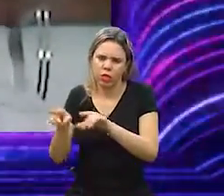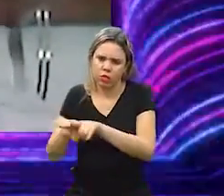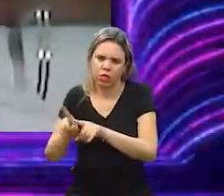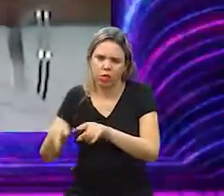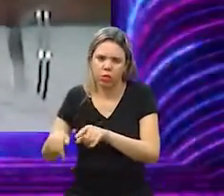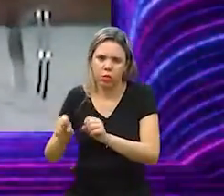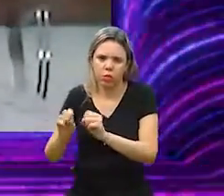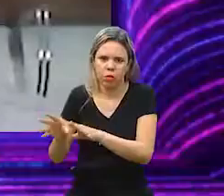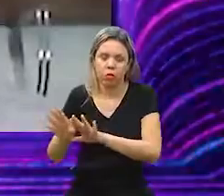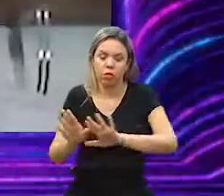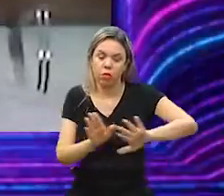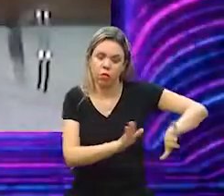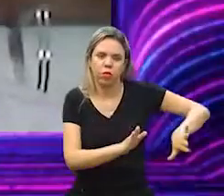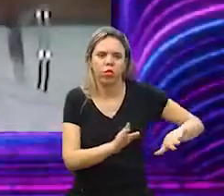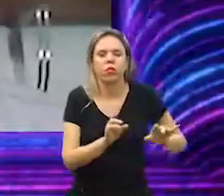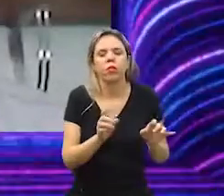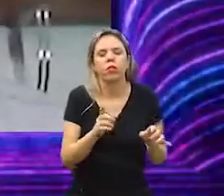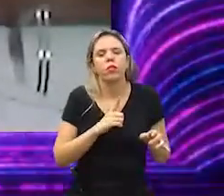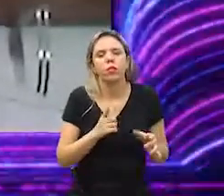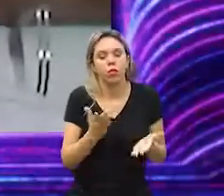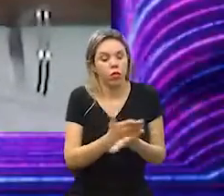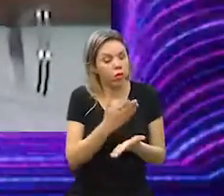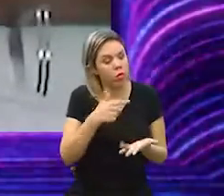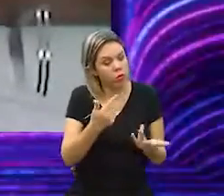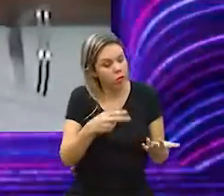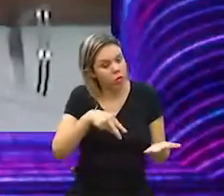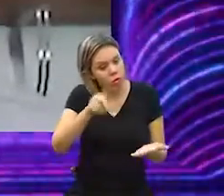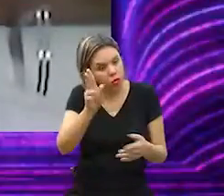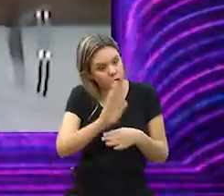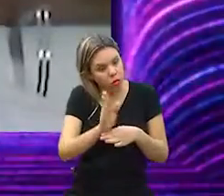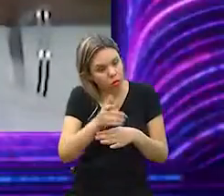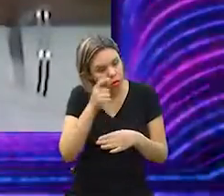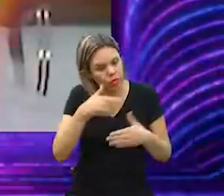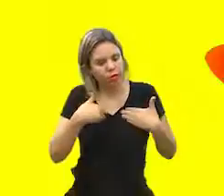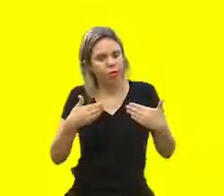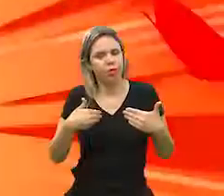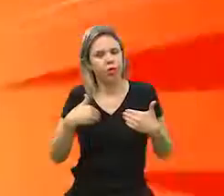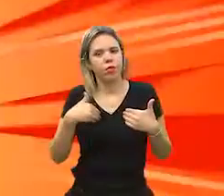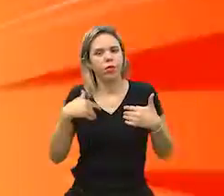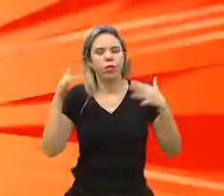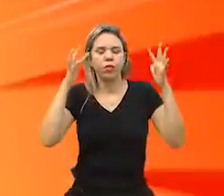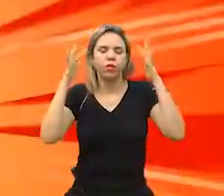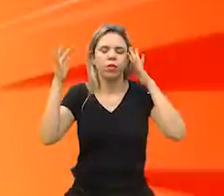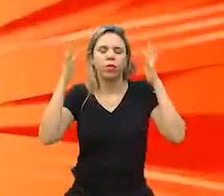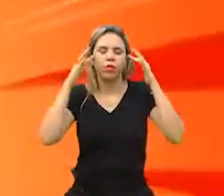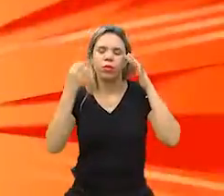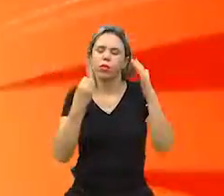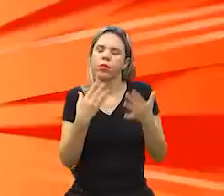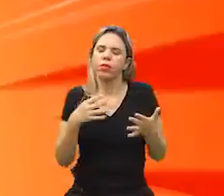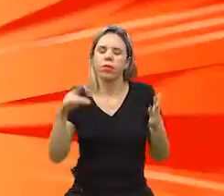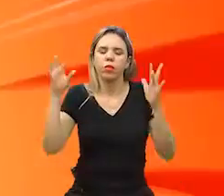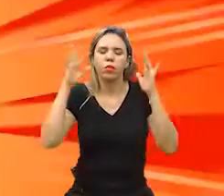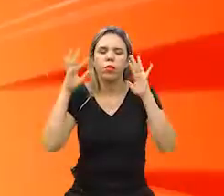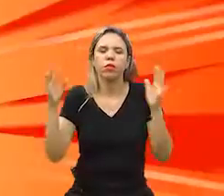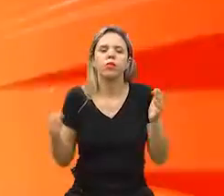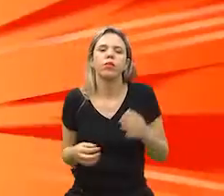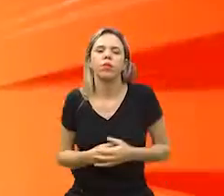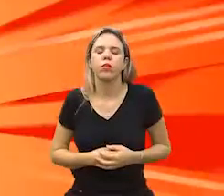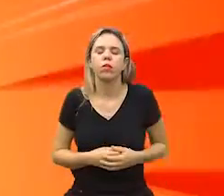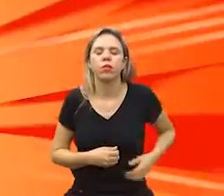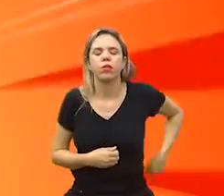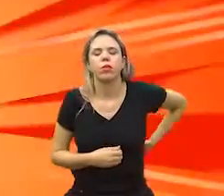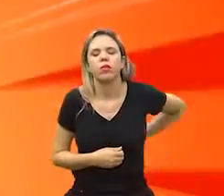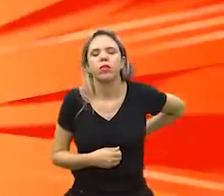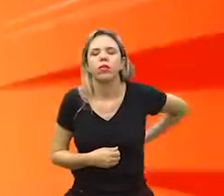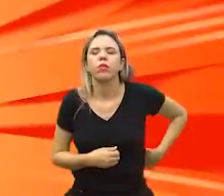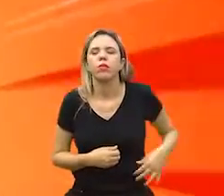também. Mas, assim, quem pega um livro, assim como quem vai para o cinema para se divertir, para arejar, para curtir uma boa história, para viajar na imaginação,